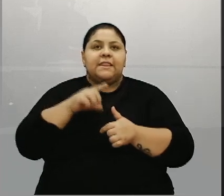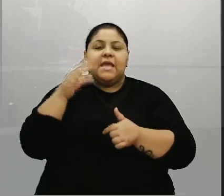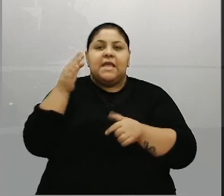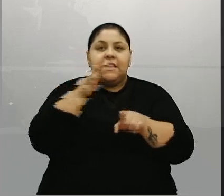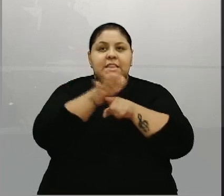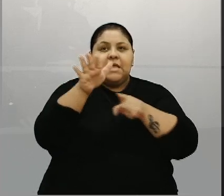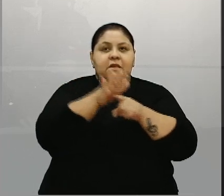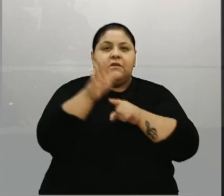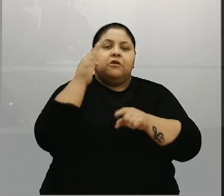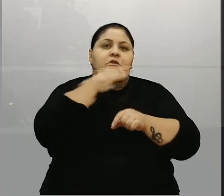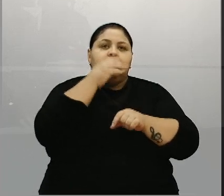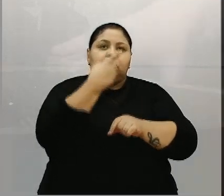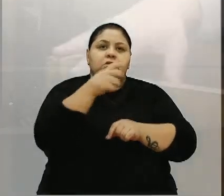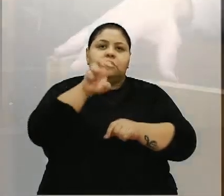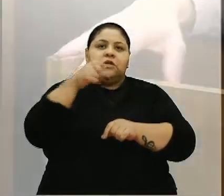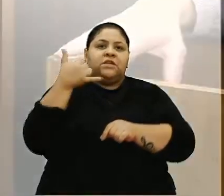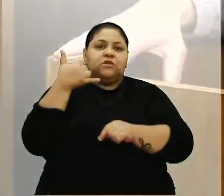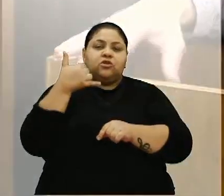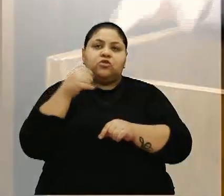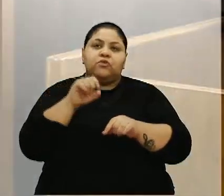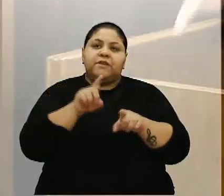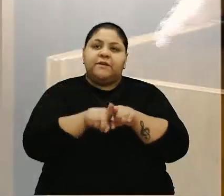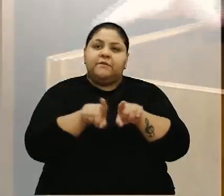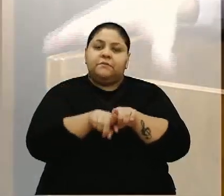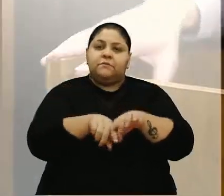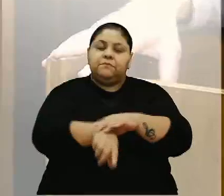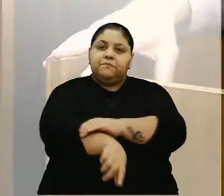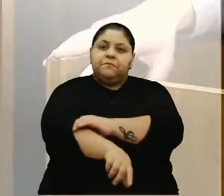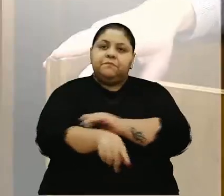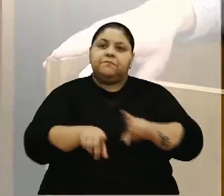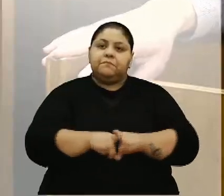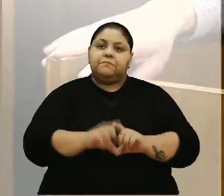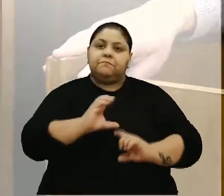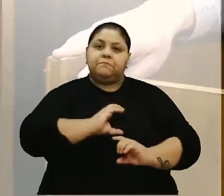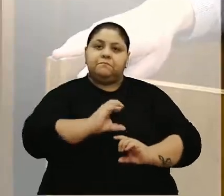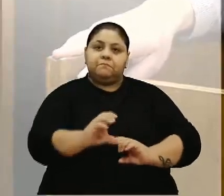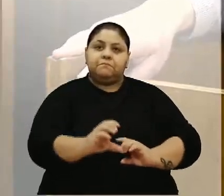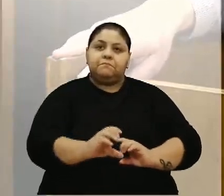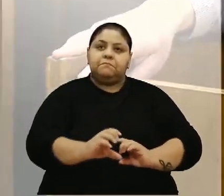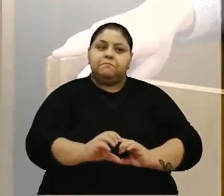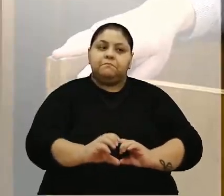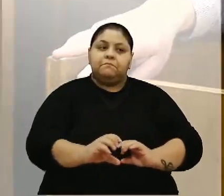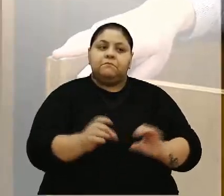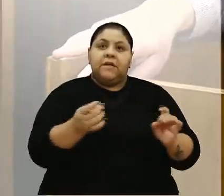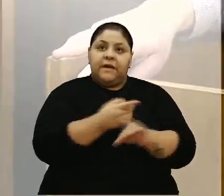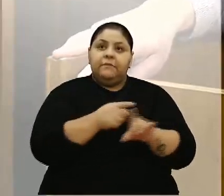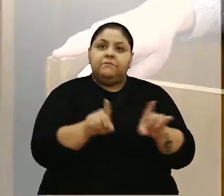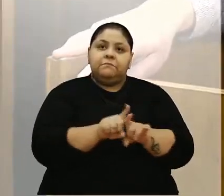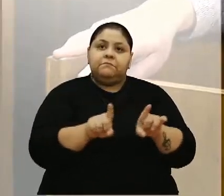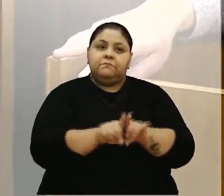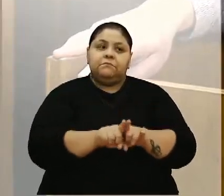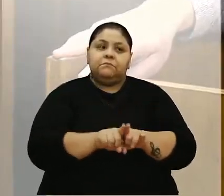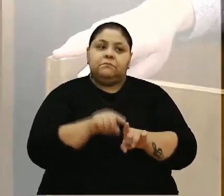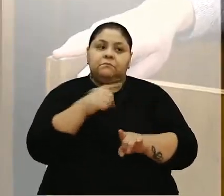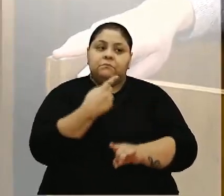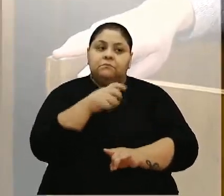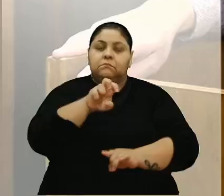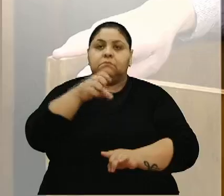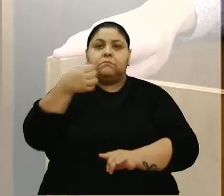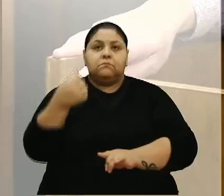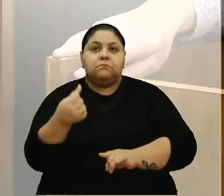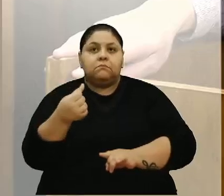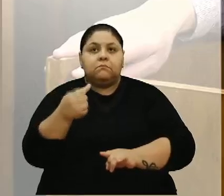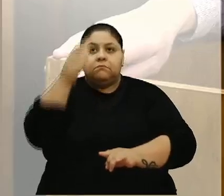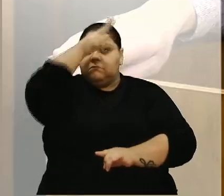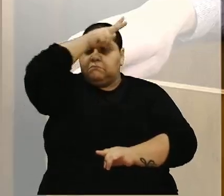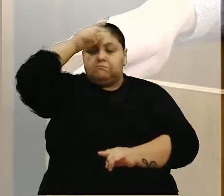bairro, se vai ser o Álvaro, se vai ser a Secretaria de Obras ou a Coordenadoria Extraordinária, 156, e a Prefeitura